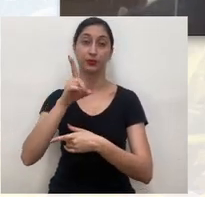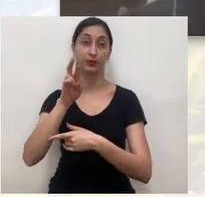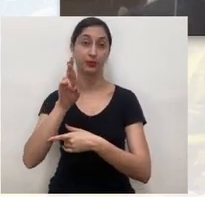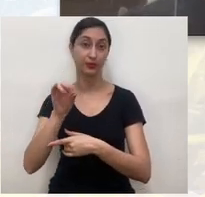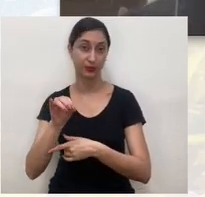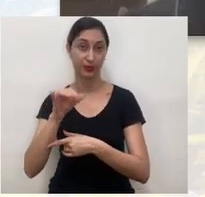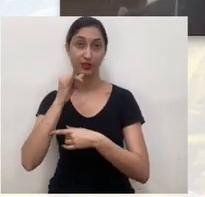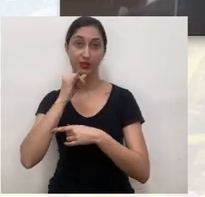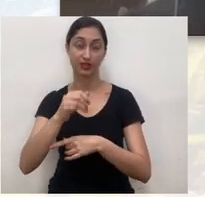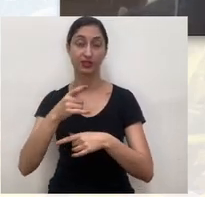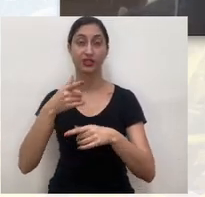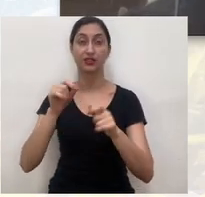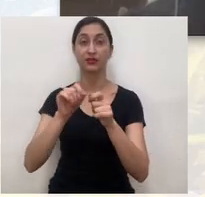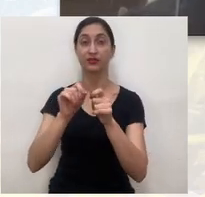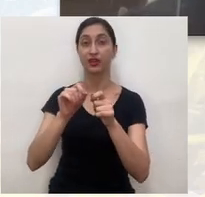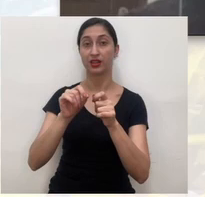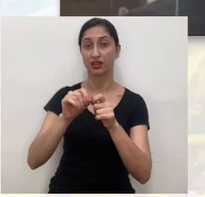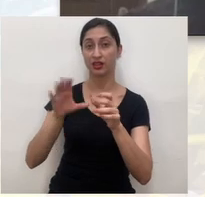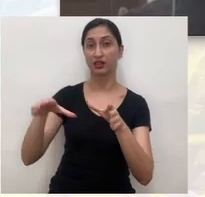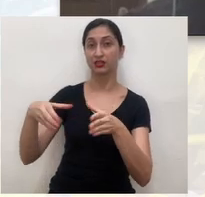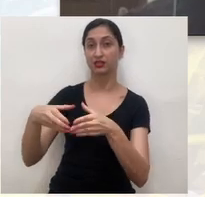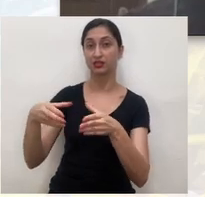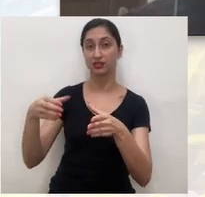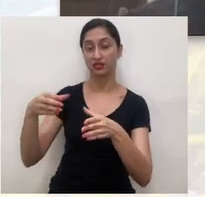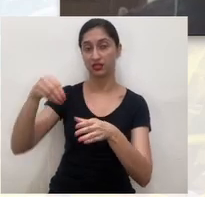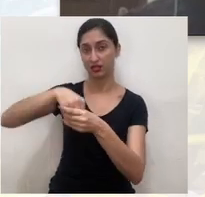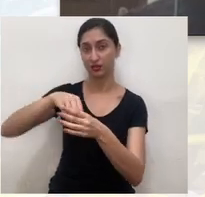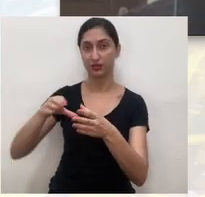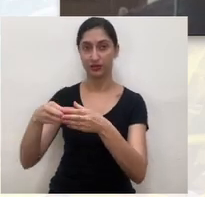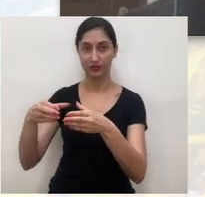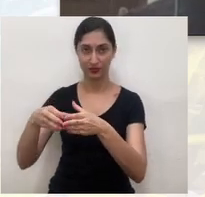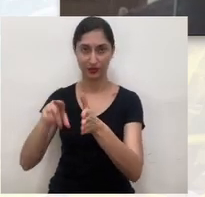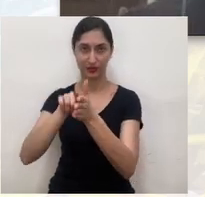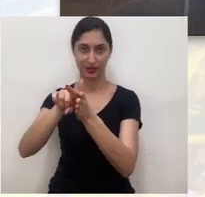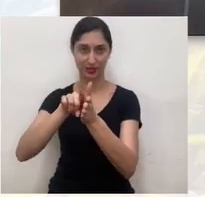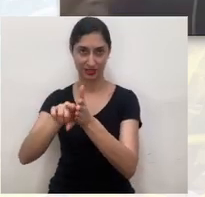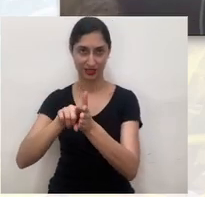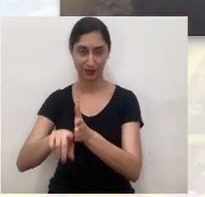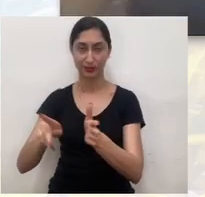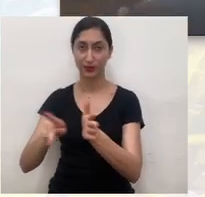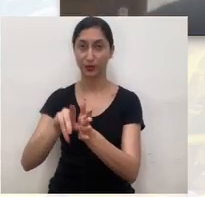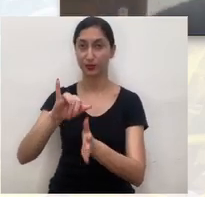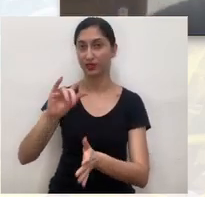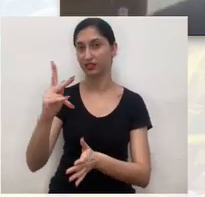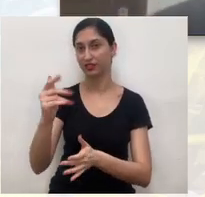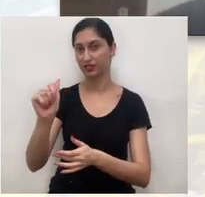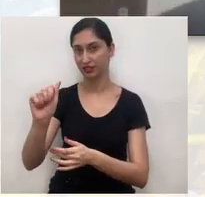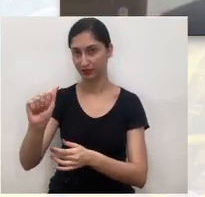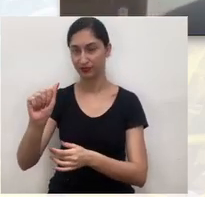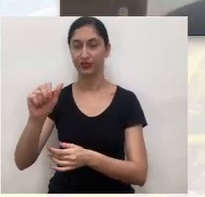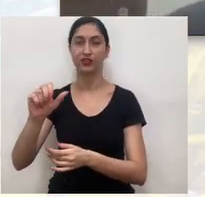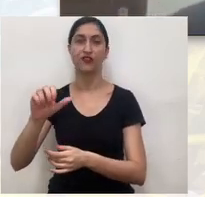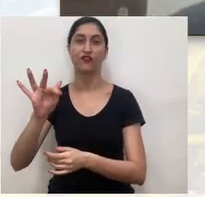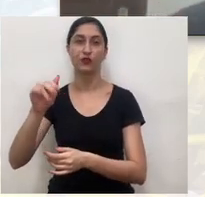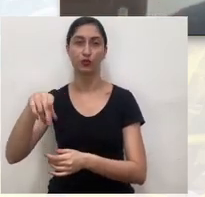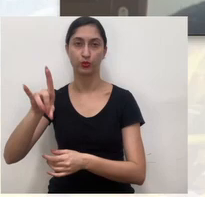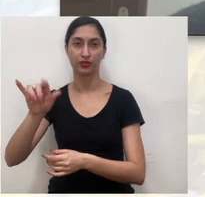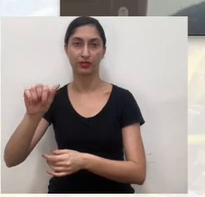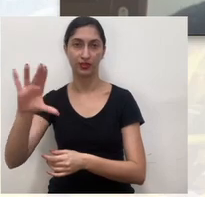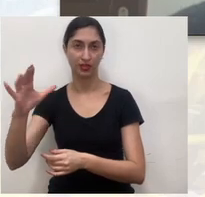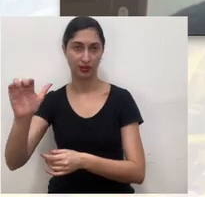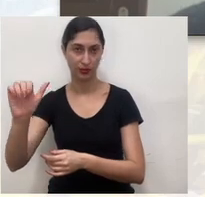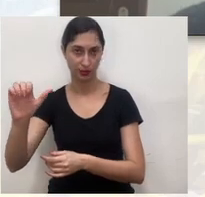pesquisa para o restauro dos jardins do Burle Marx na Ilha do Fundão. E eu gostaria de perguntar sobre a manutenção e recuperação dos